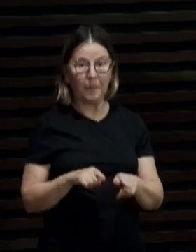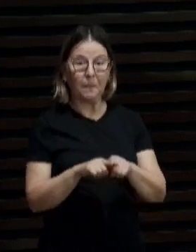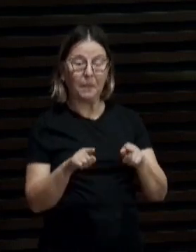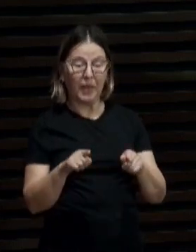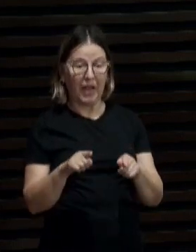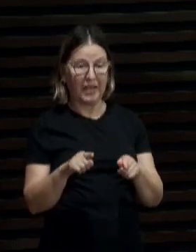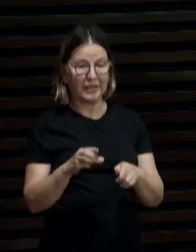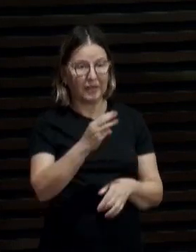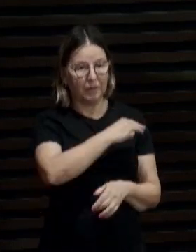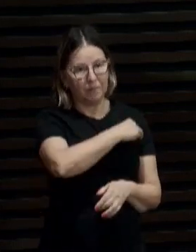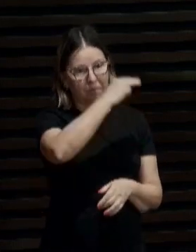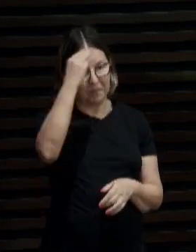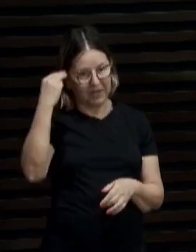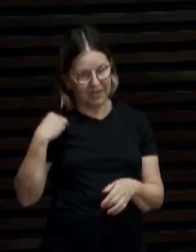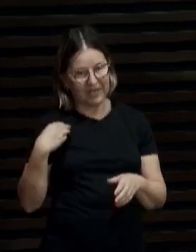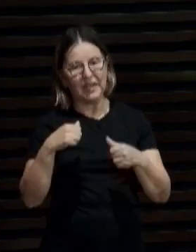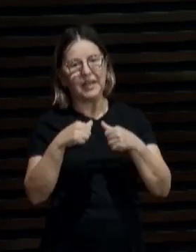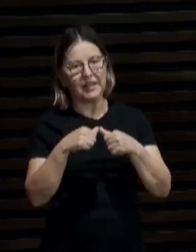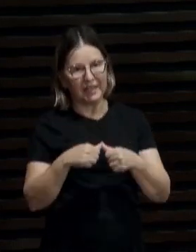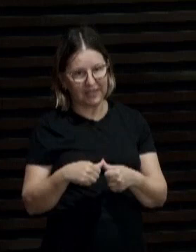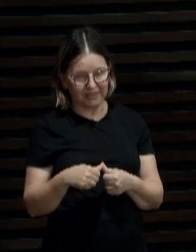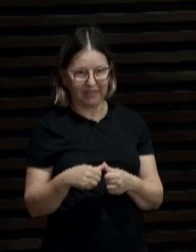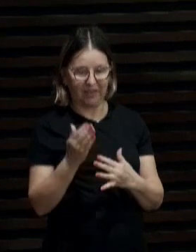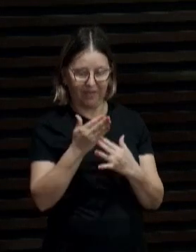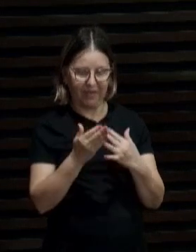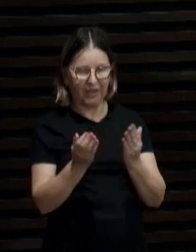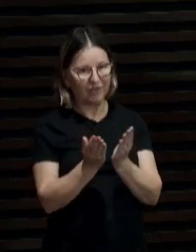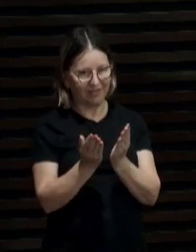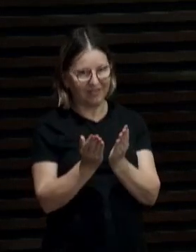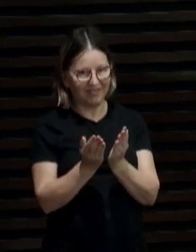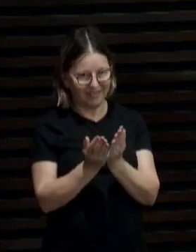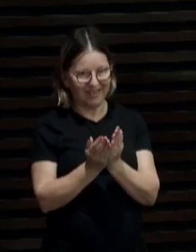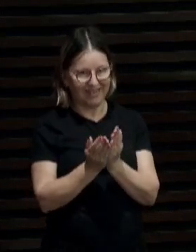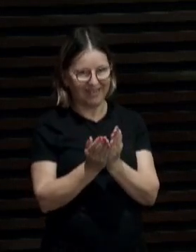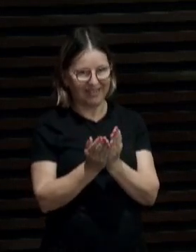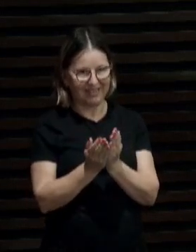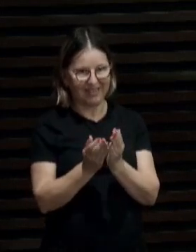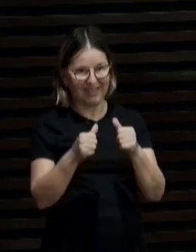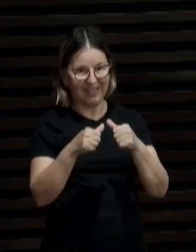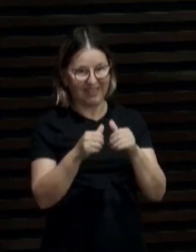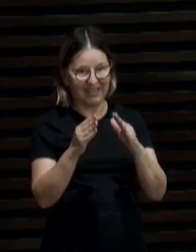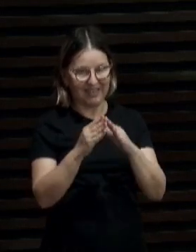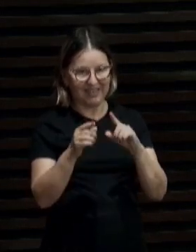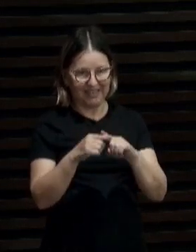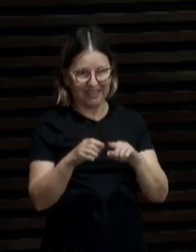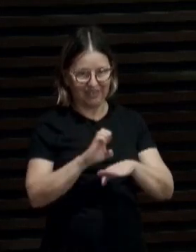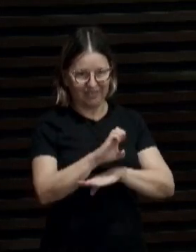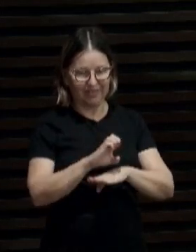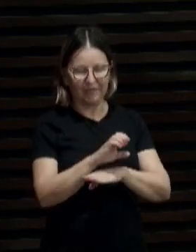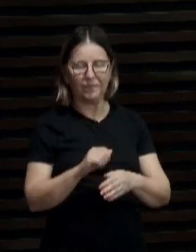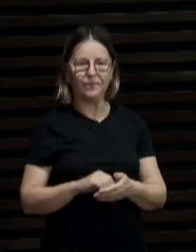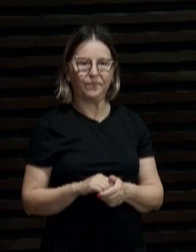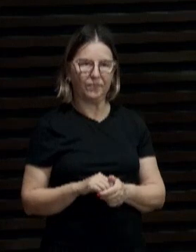ser idolatrada, não para ser adorada, mas para ser um modelo de irmã. As irmãs mais velhas, as irmãs mais maduras,